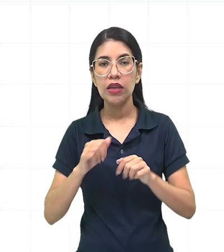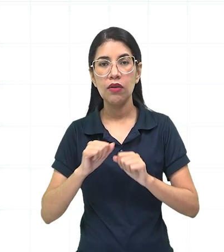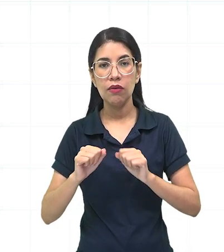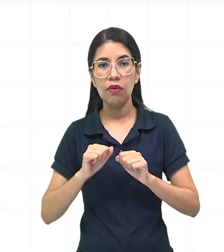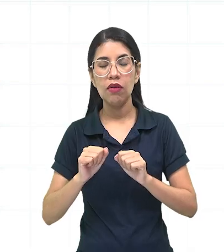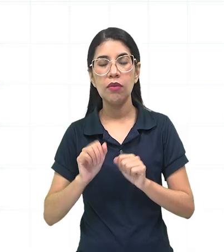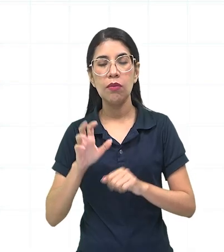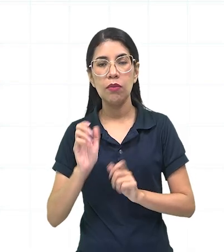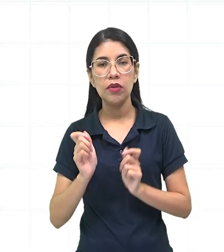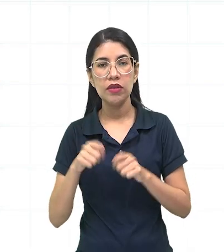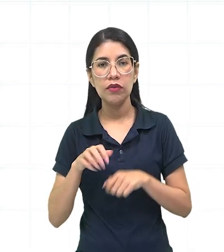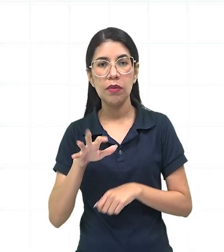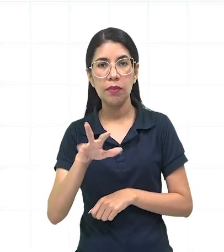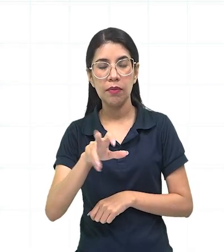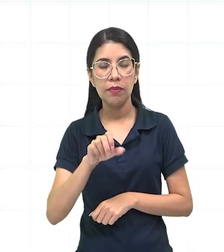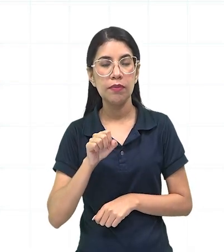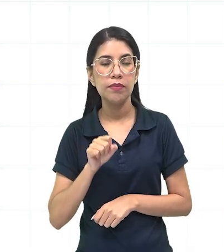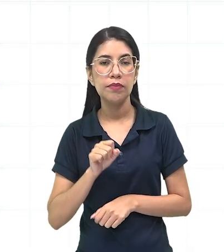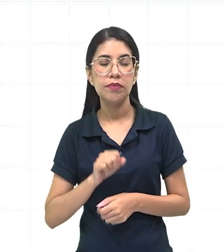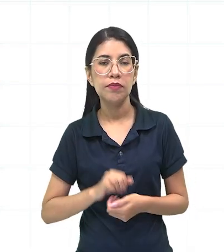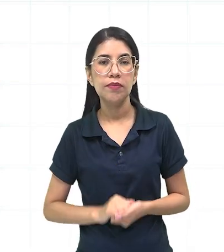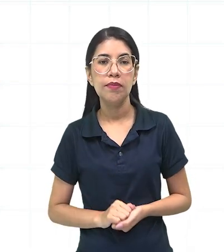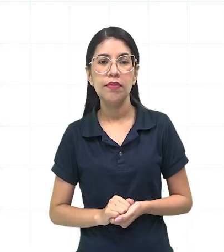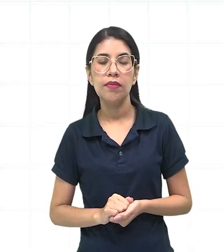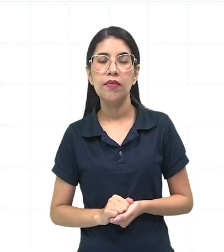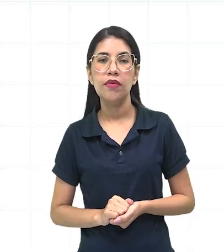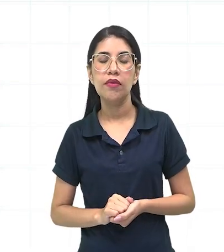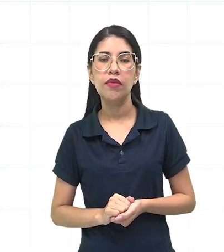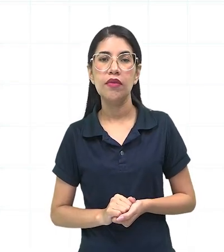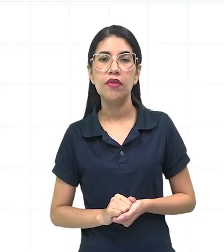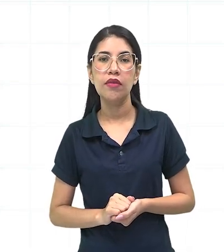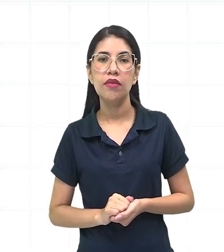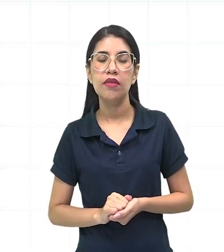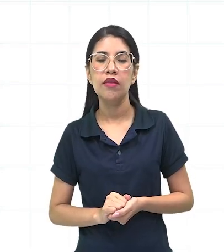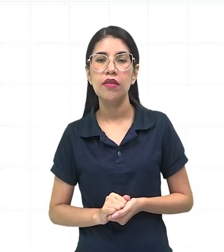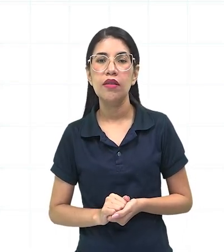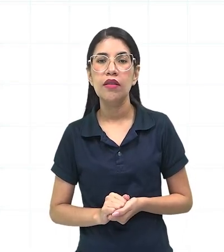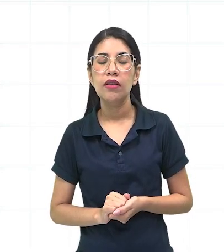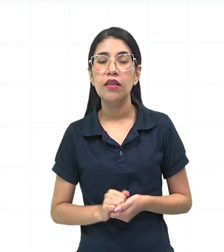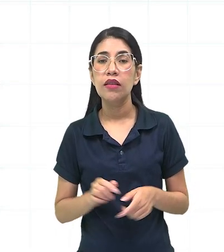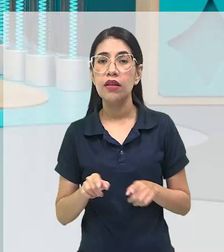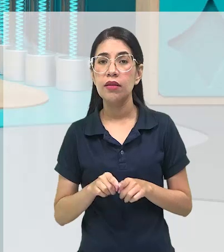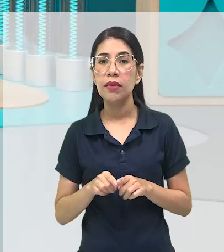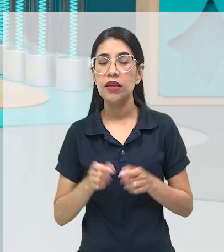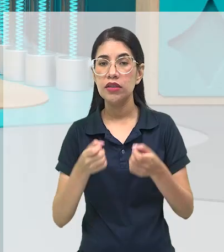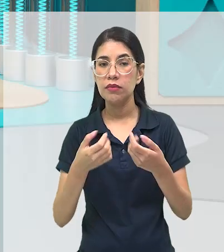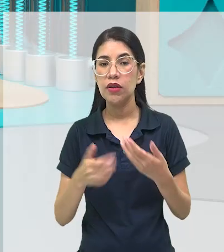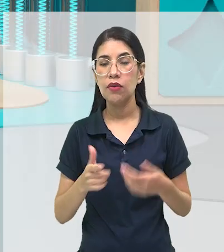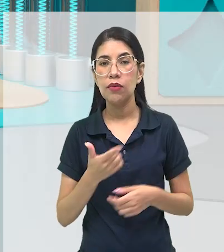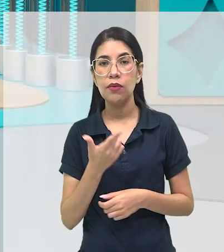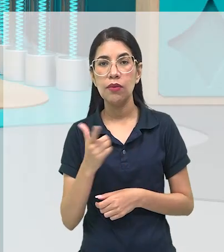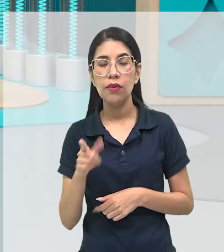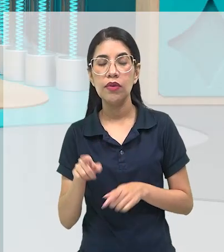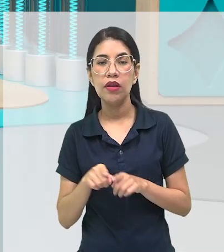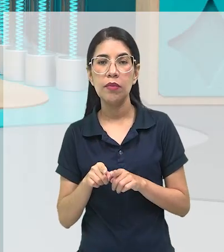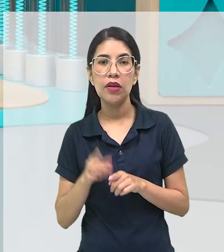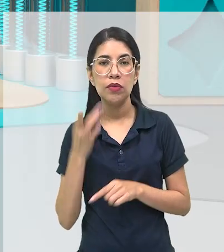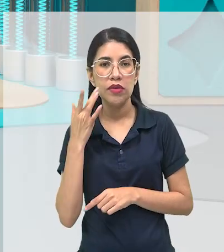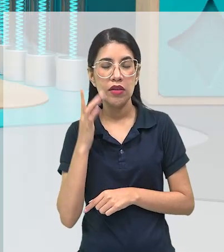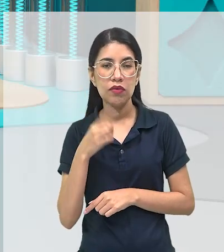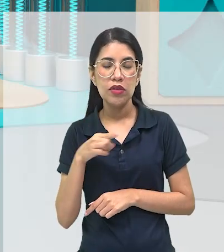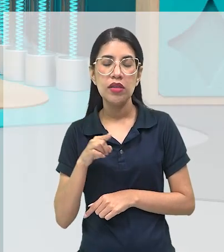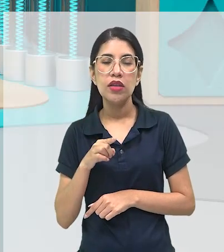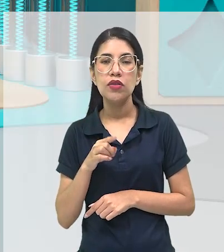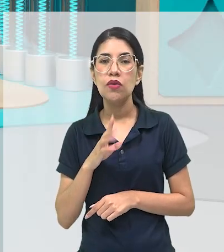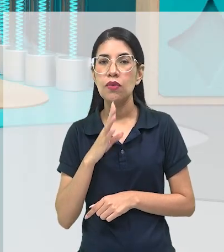a recepção sem marcação, perfeito? Nessa perspectiva dos esportes de invasão, nós falamos também sobre outro, que talvez não seja